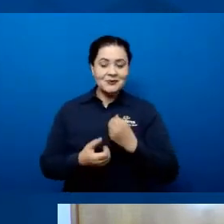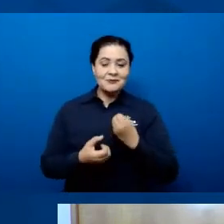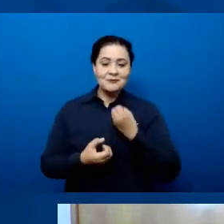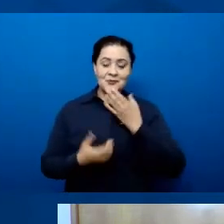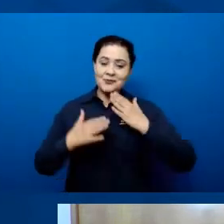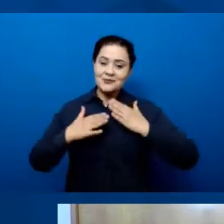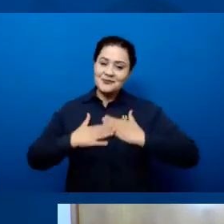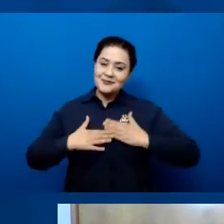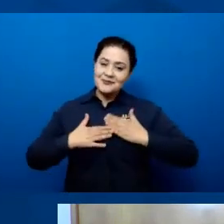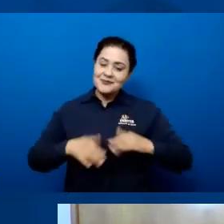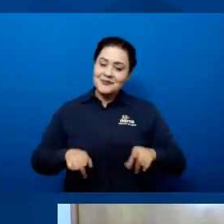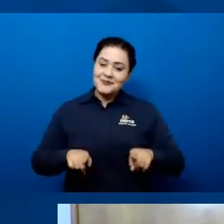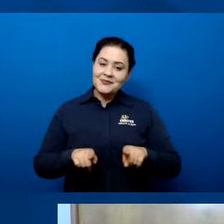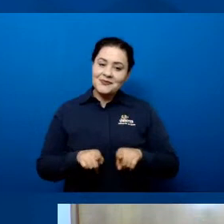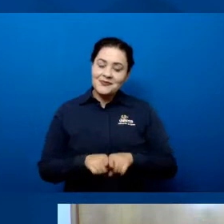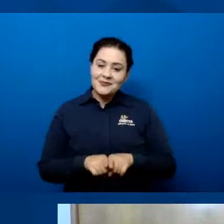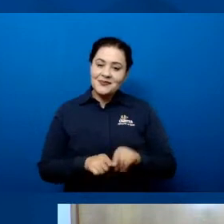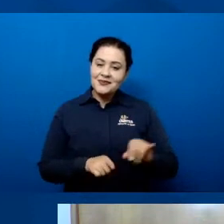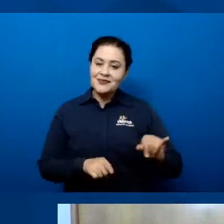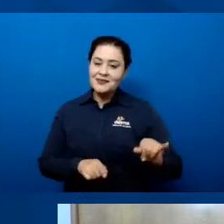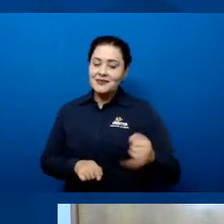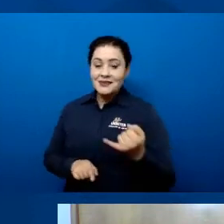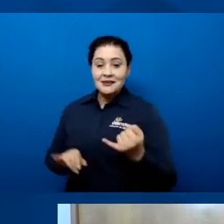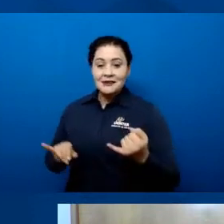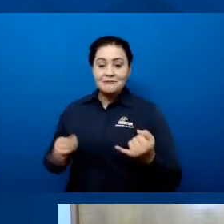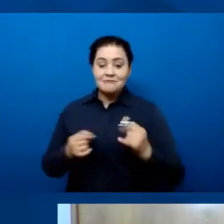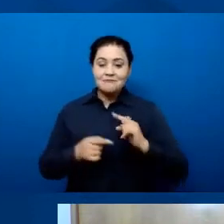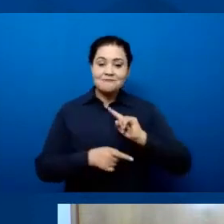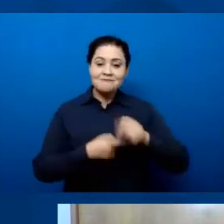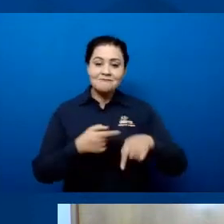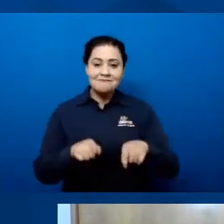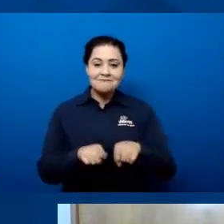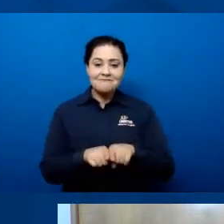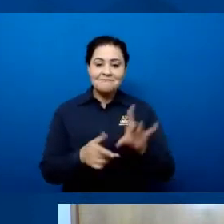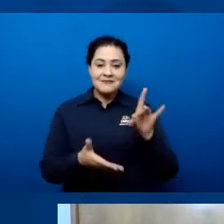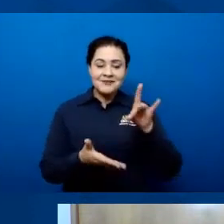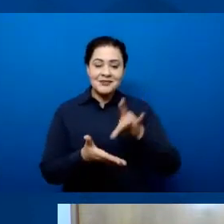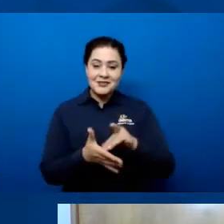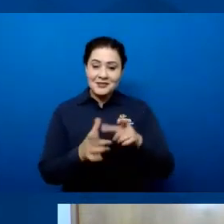descanso, né? E que curtam bastante depois a